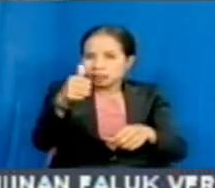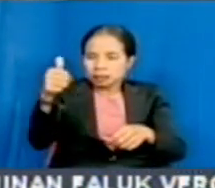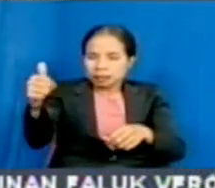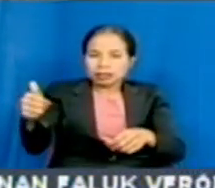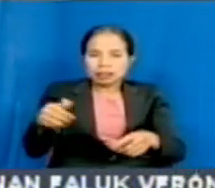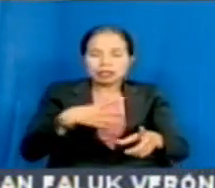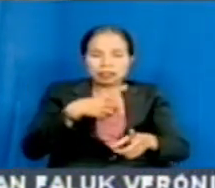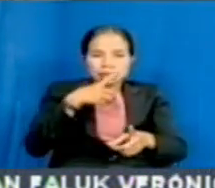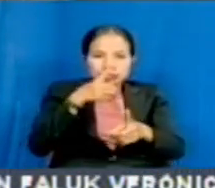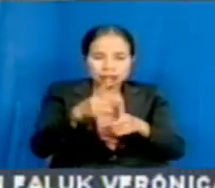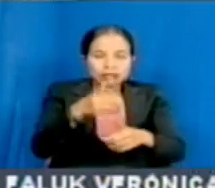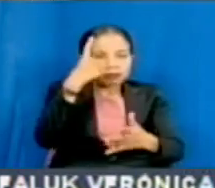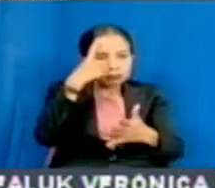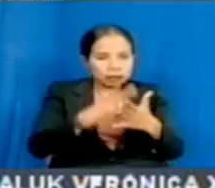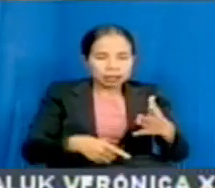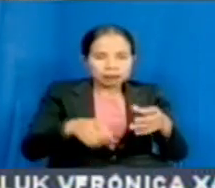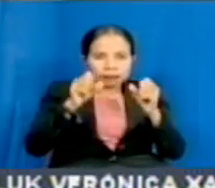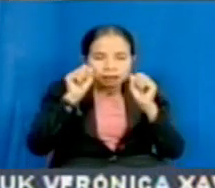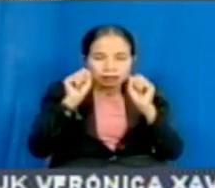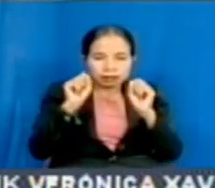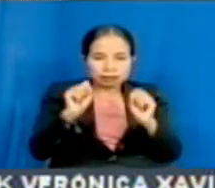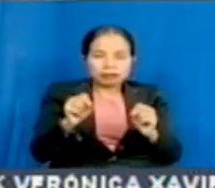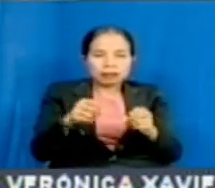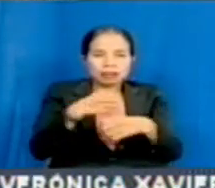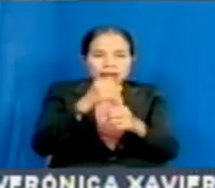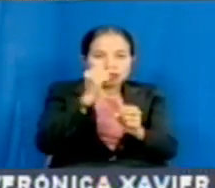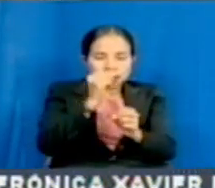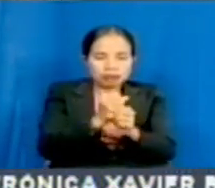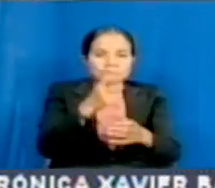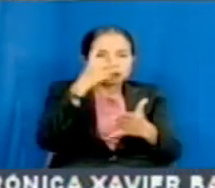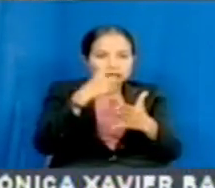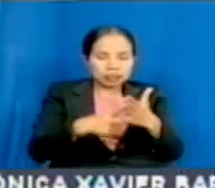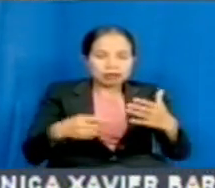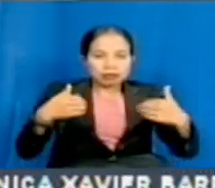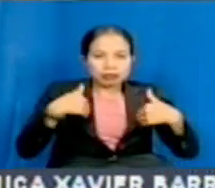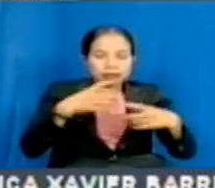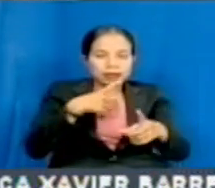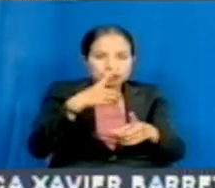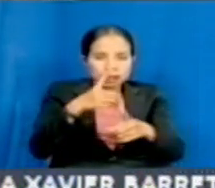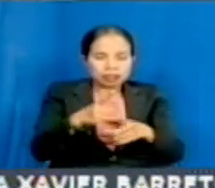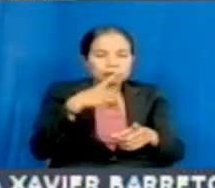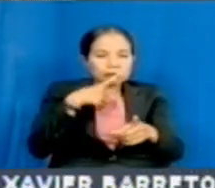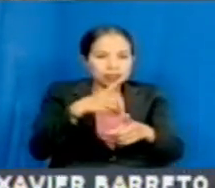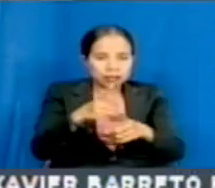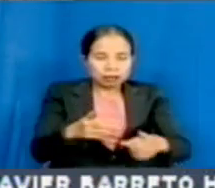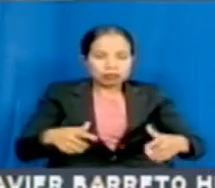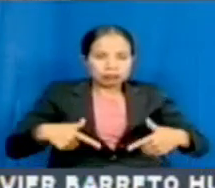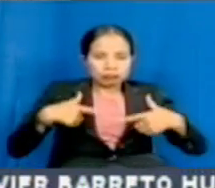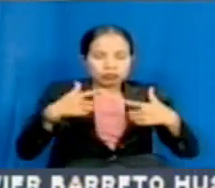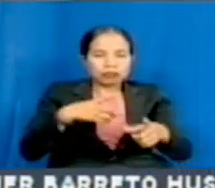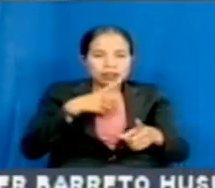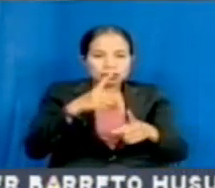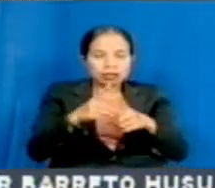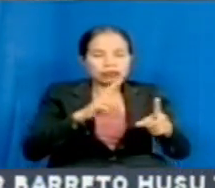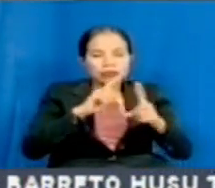tinha direito, saída que tinha merece. Agora, saída que tinha direito. Direito para amores, direito para